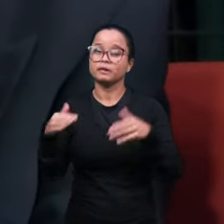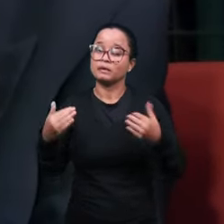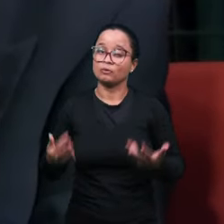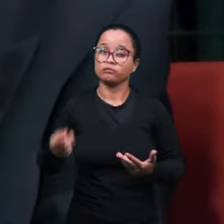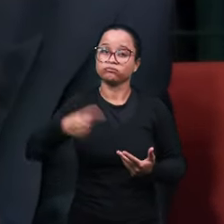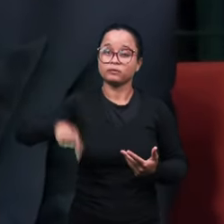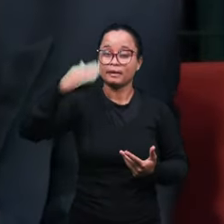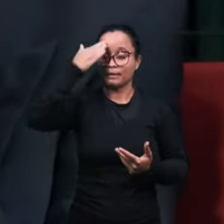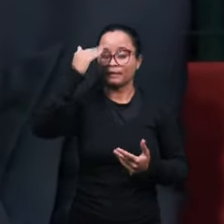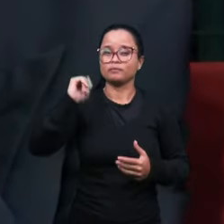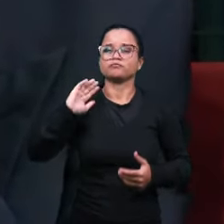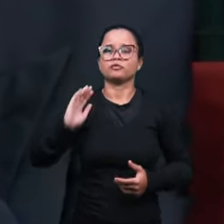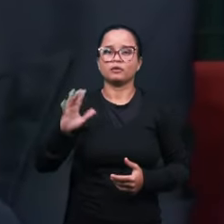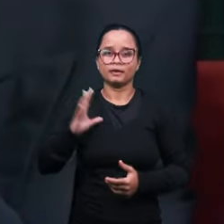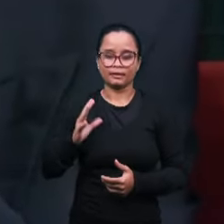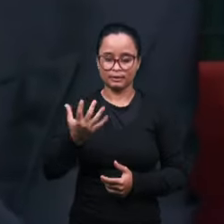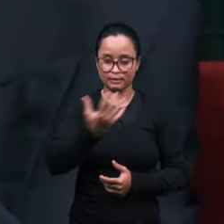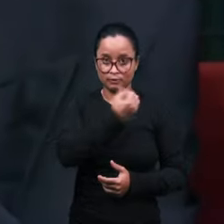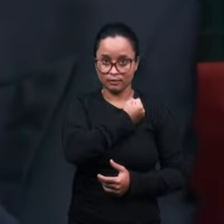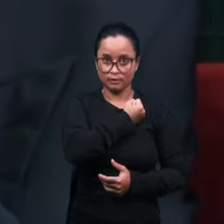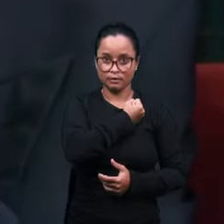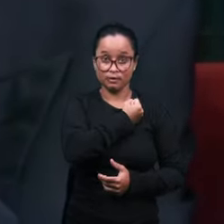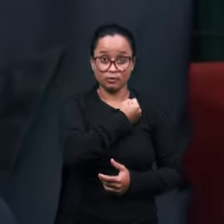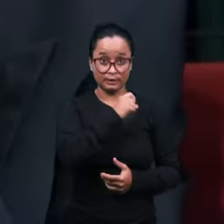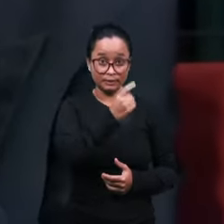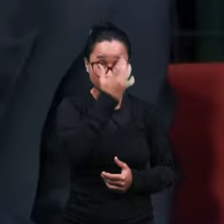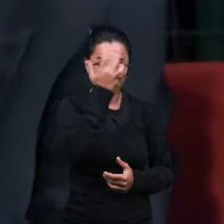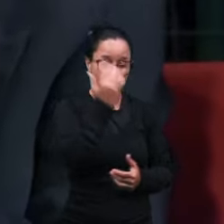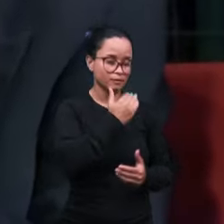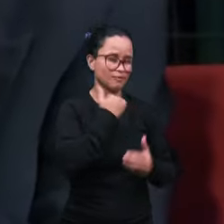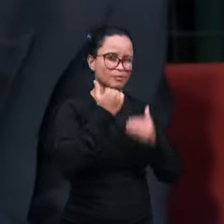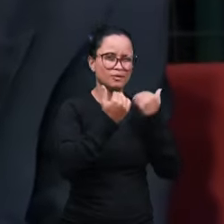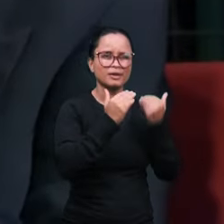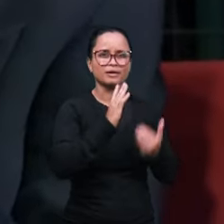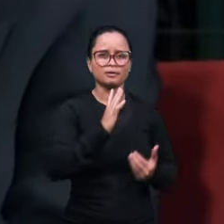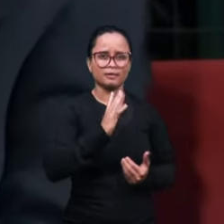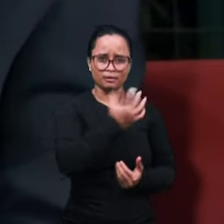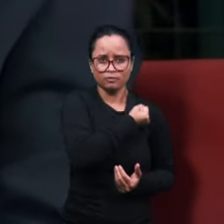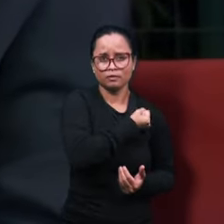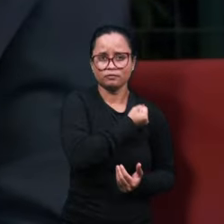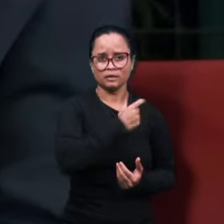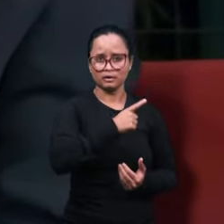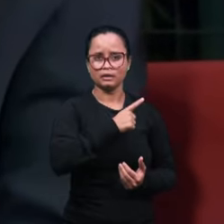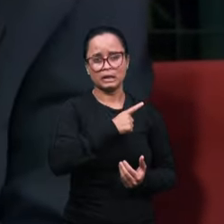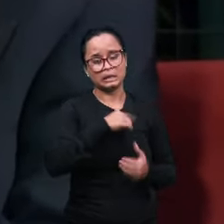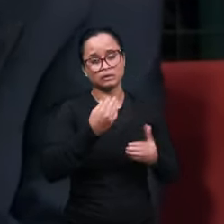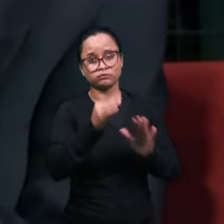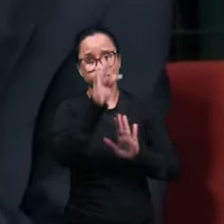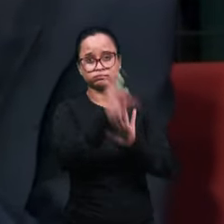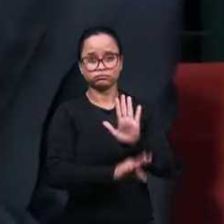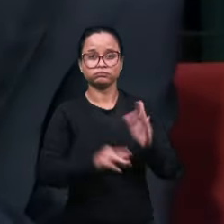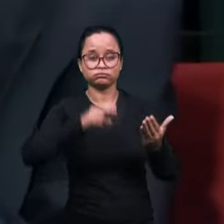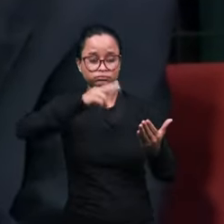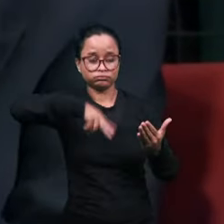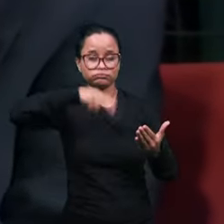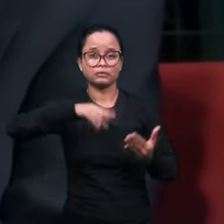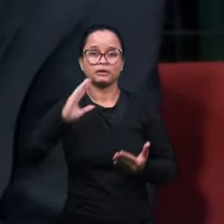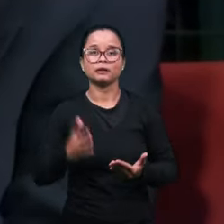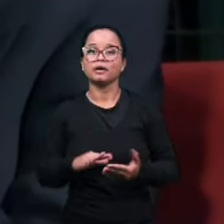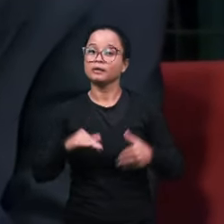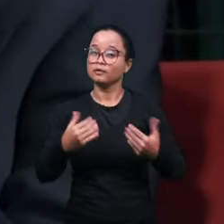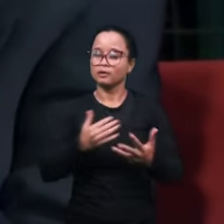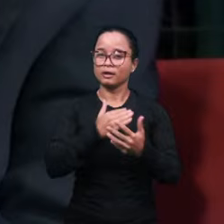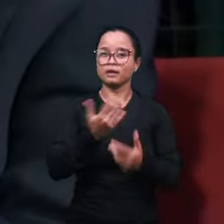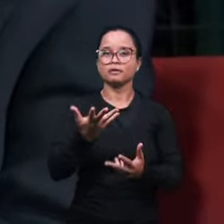que a salvação, aqueles que já partiram no Senhor, estão salvos. E o texto, né, que foi lido aqui, aqueles que dormem no